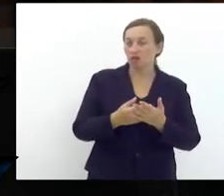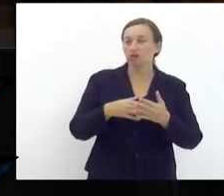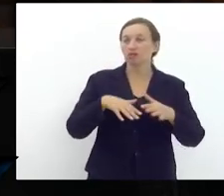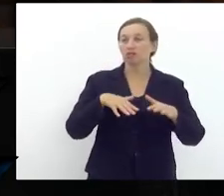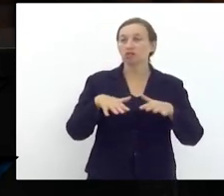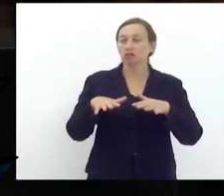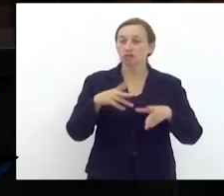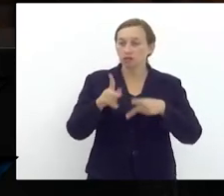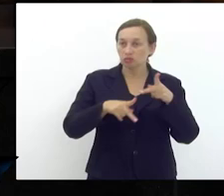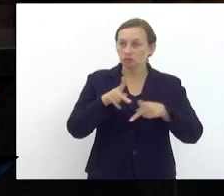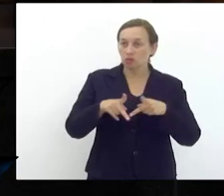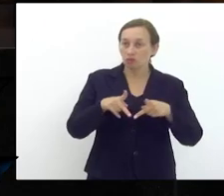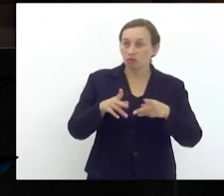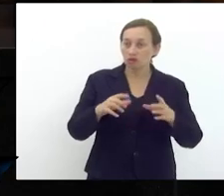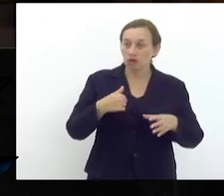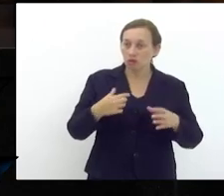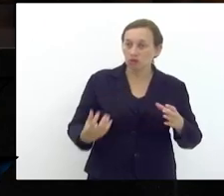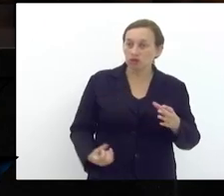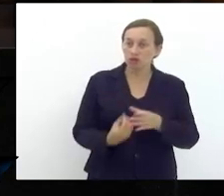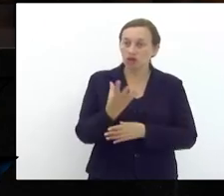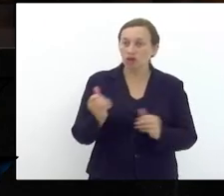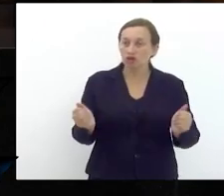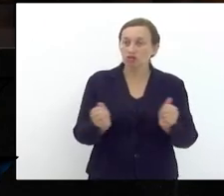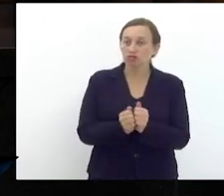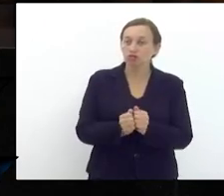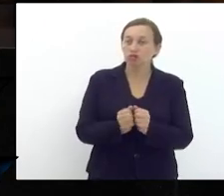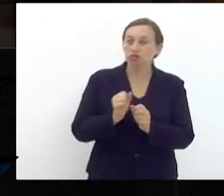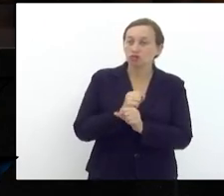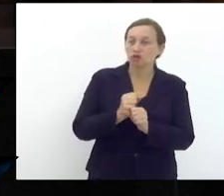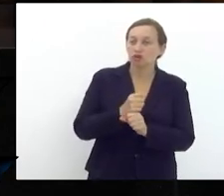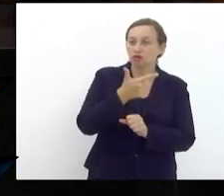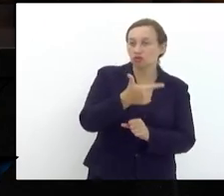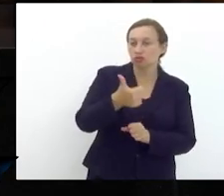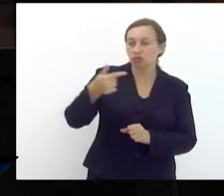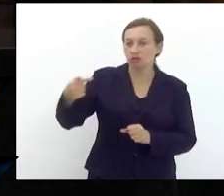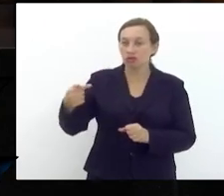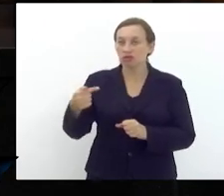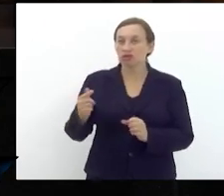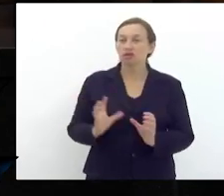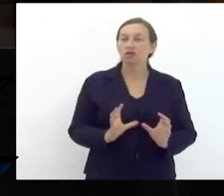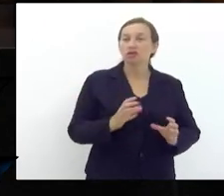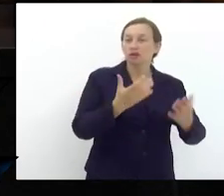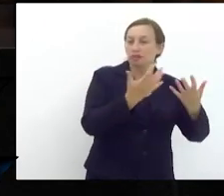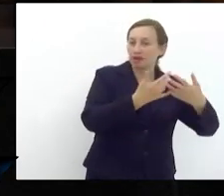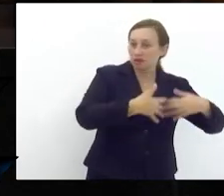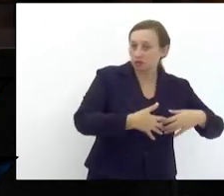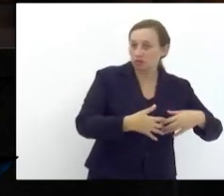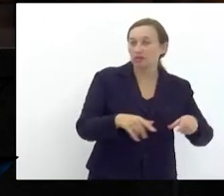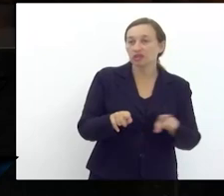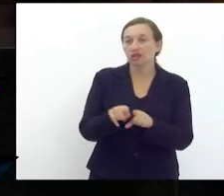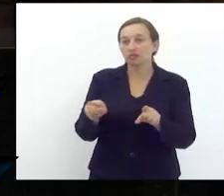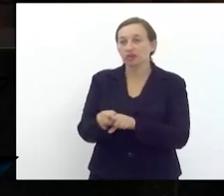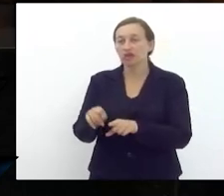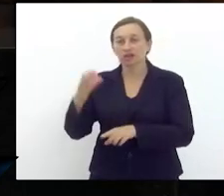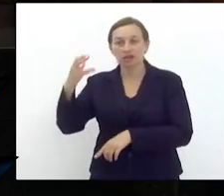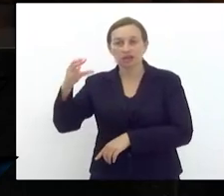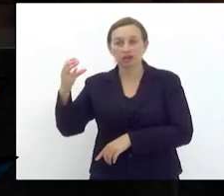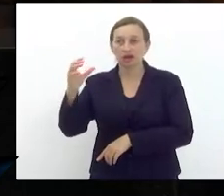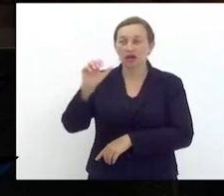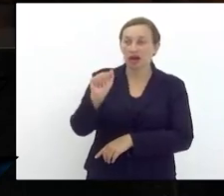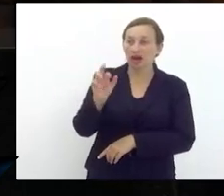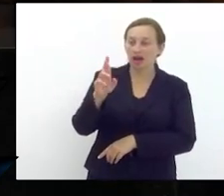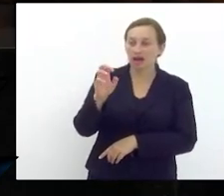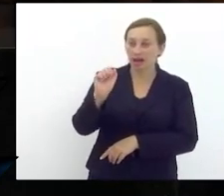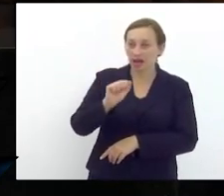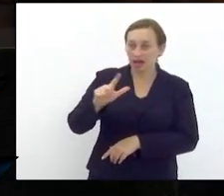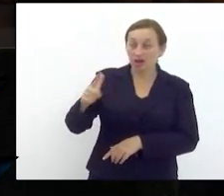parte fundei junto de várias educadores desde 2017 tem núcleos abertos em Petrópolis e vamos ter também Niterói e Areal Então procura no